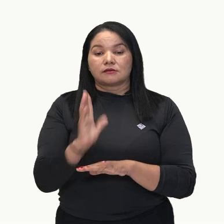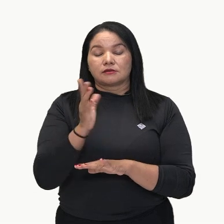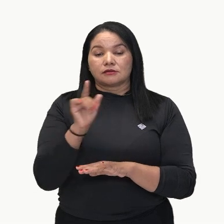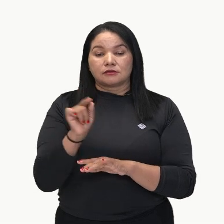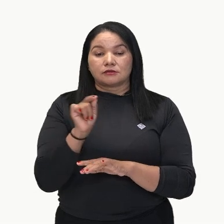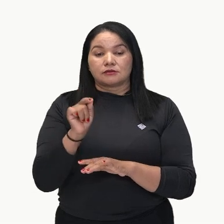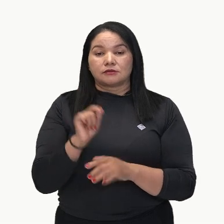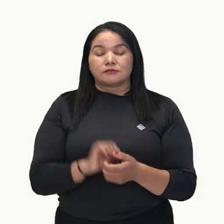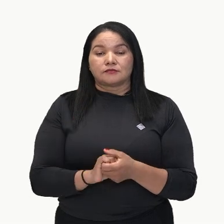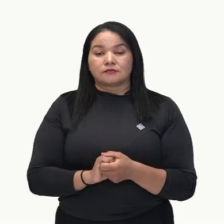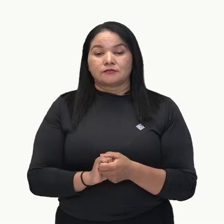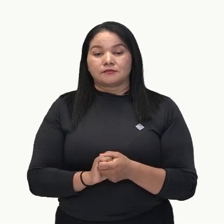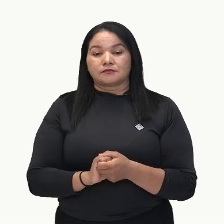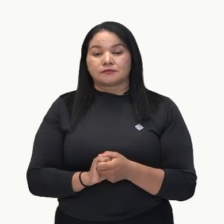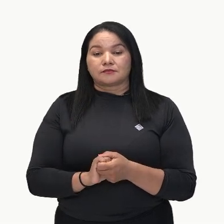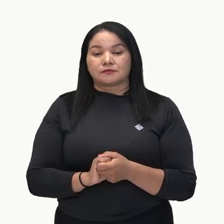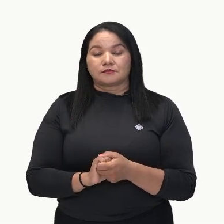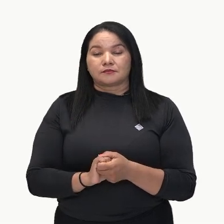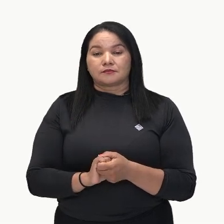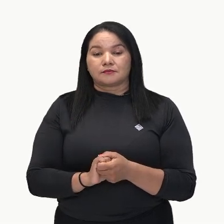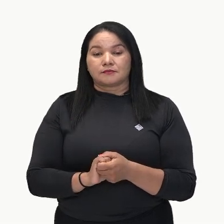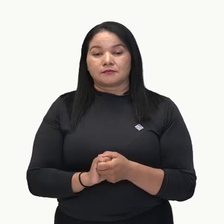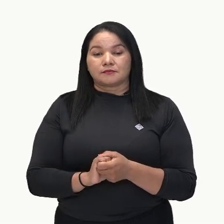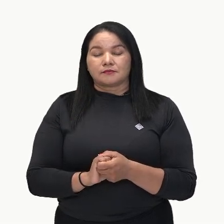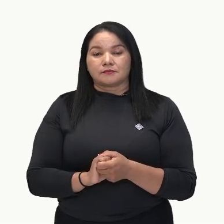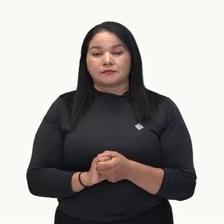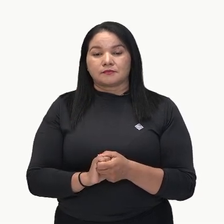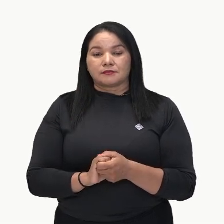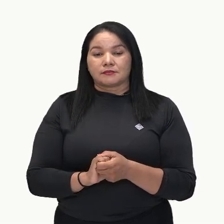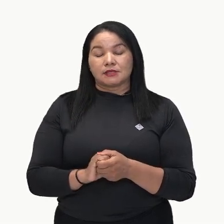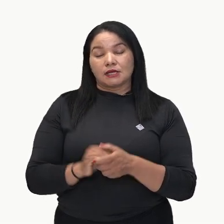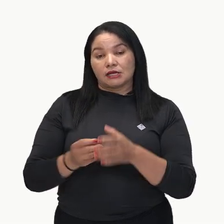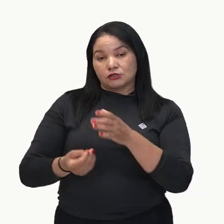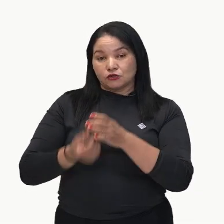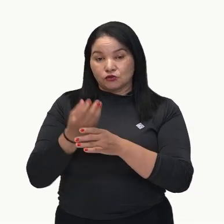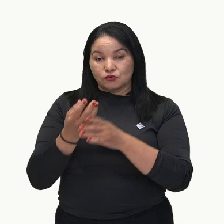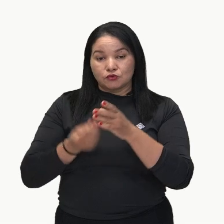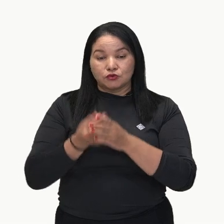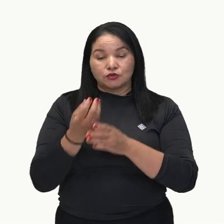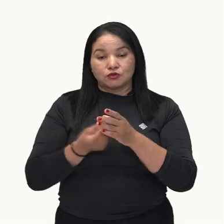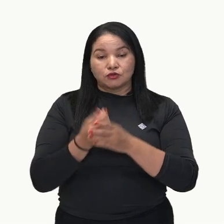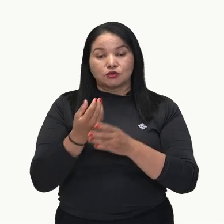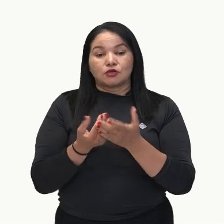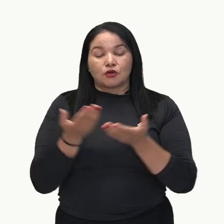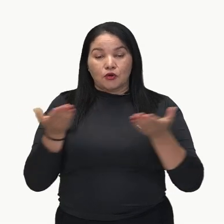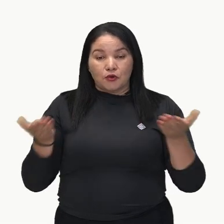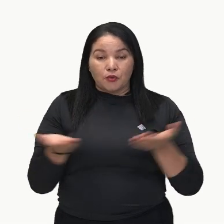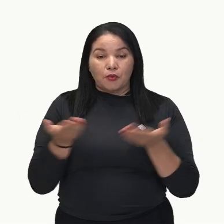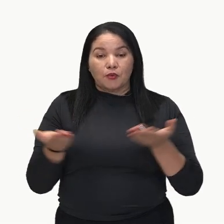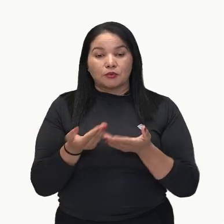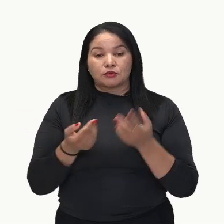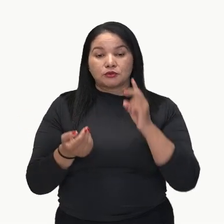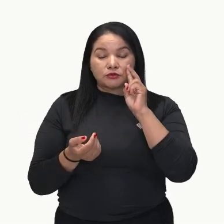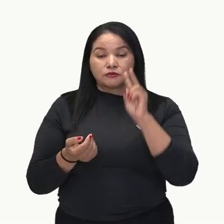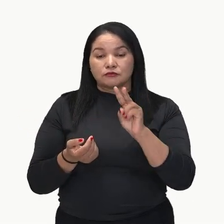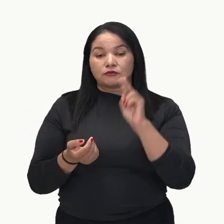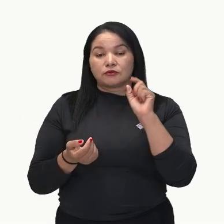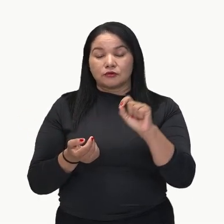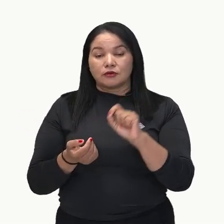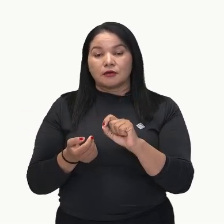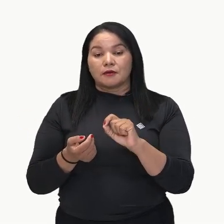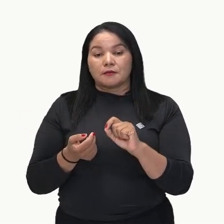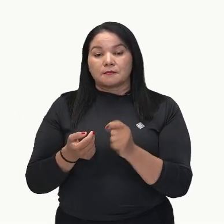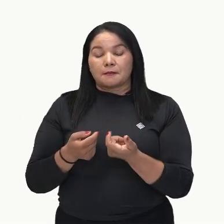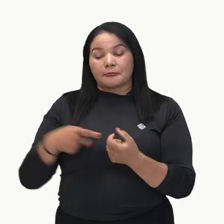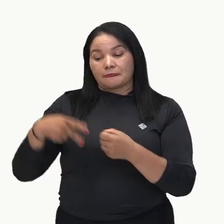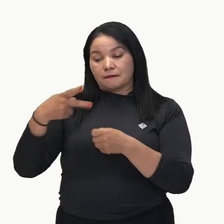de anos, começassem a surgir essas formações, e hoje a gente observa que a extração de petróleo